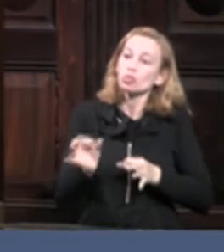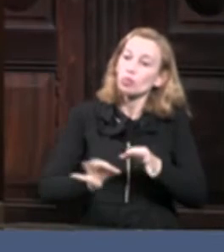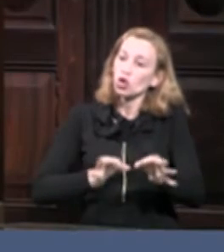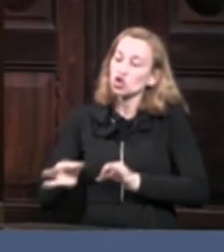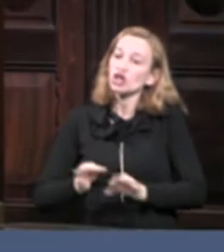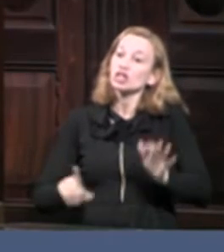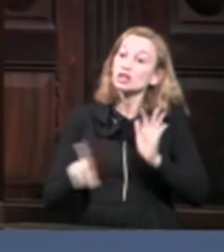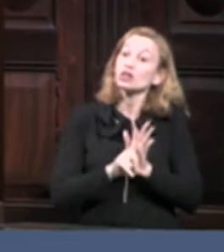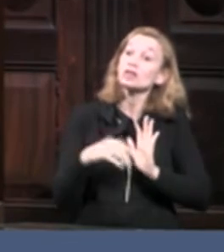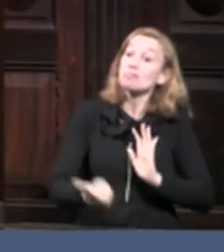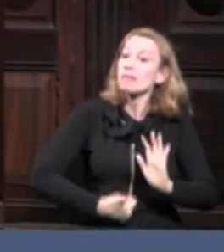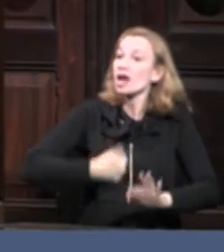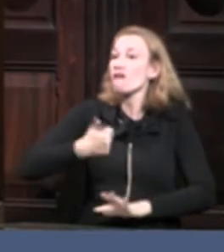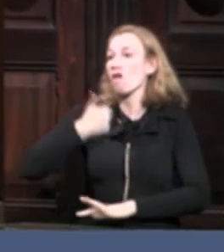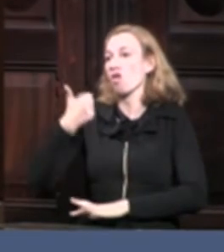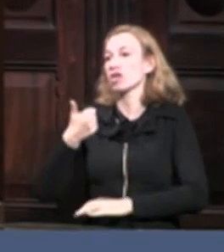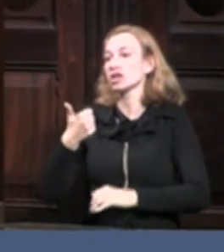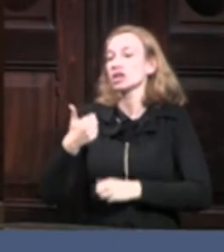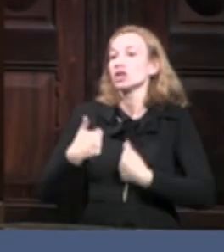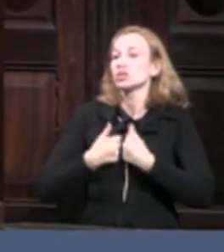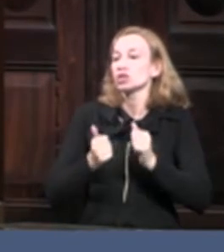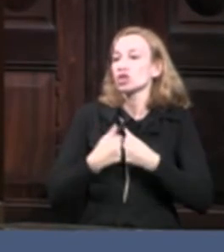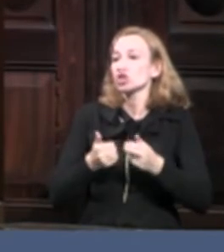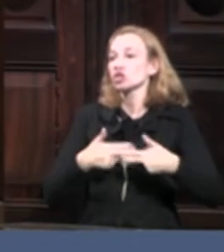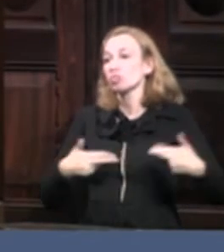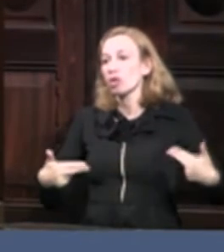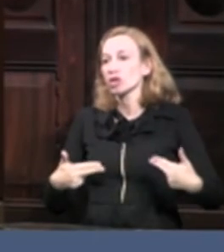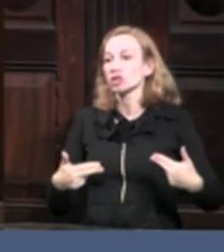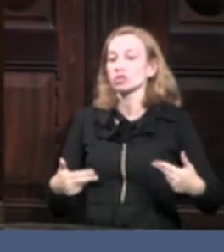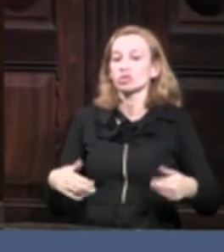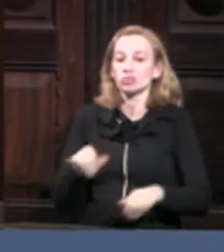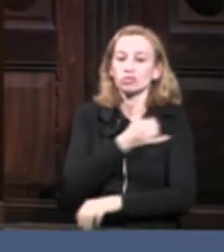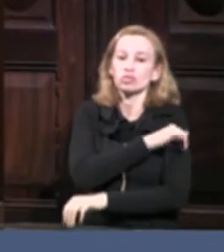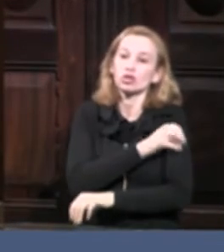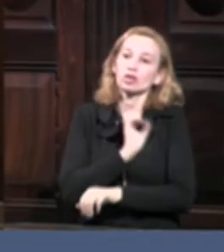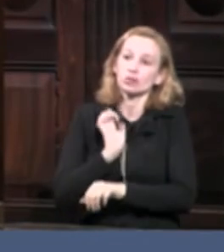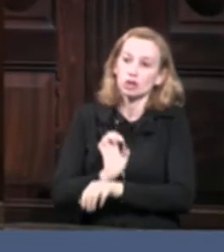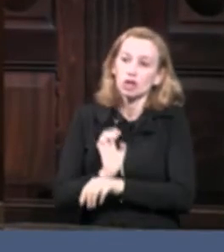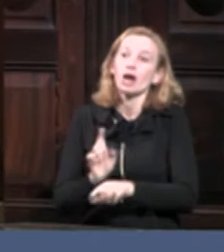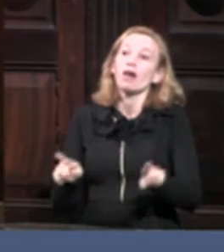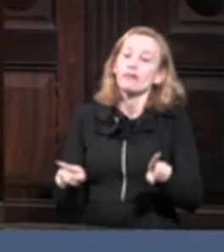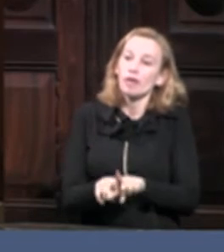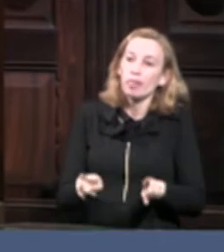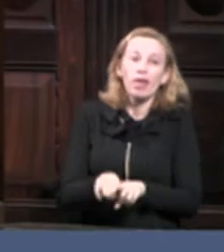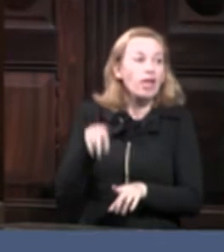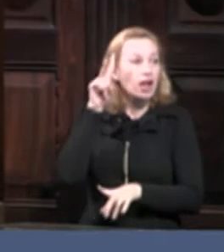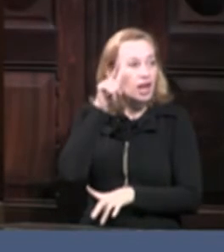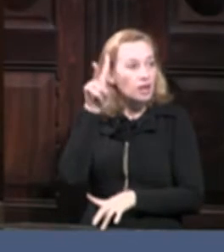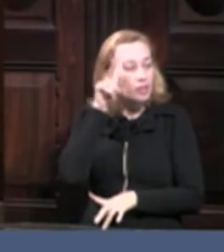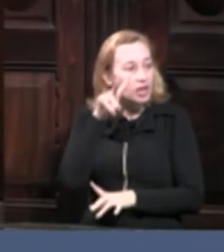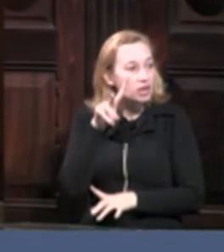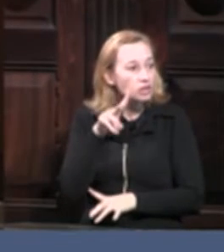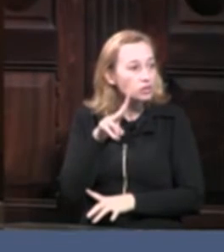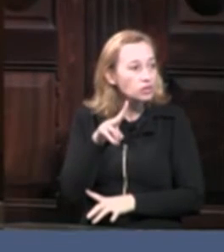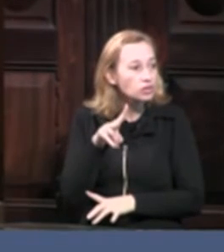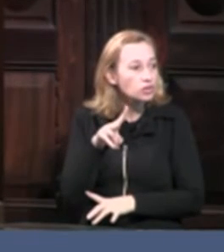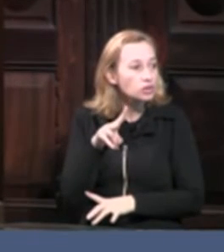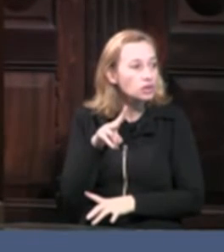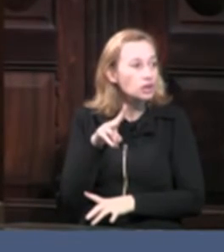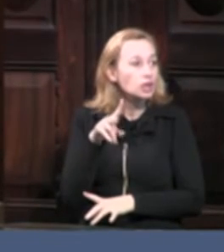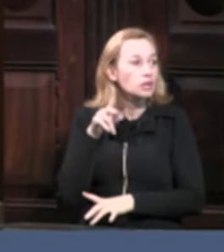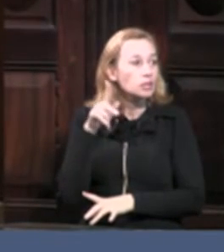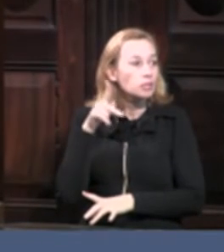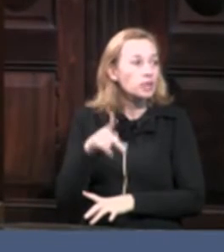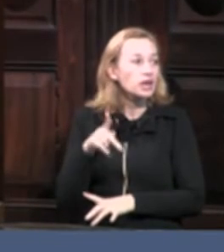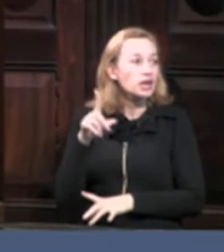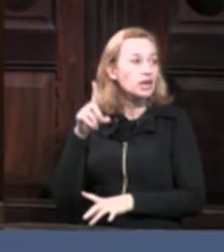que melhorem o sistema de transporte público do Estado do Rio de Janeiro. Lembrando que a antiga cúpula dessa casa, do PMDB,